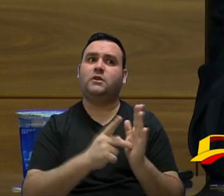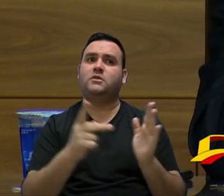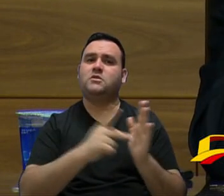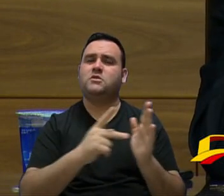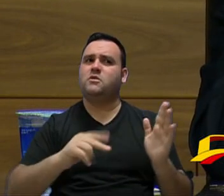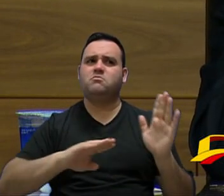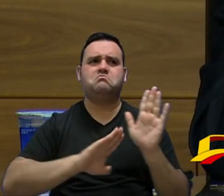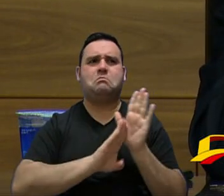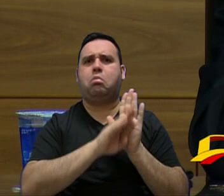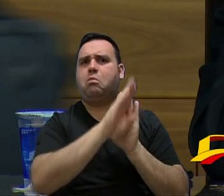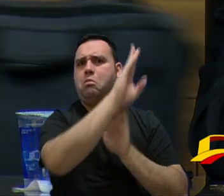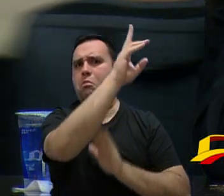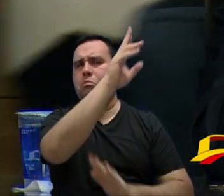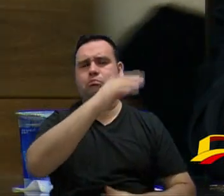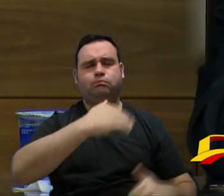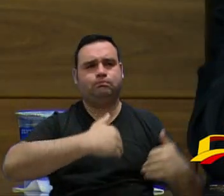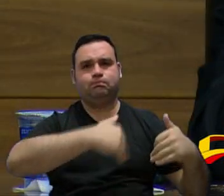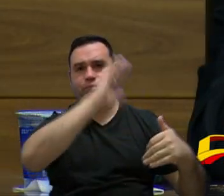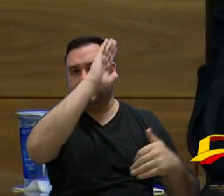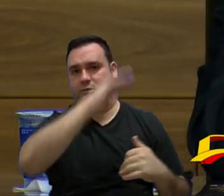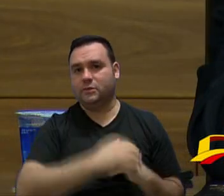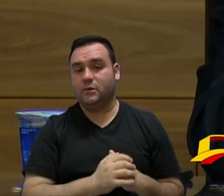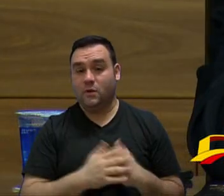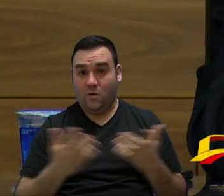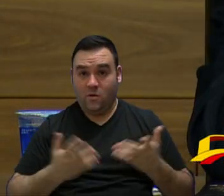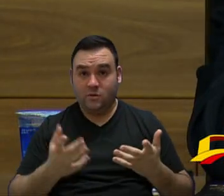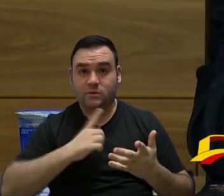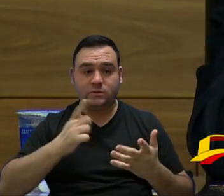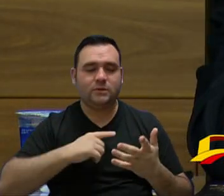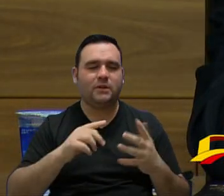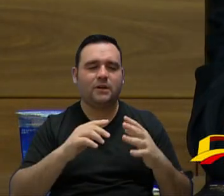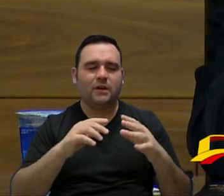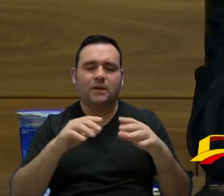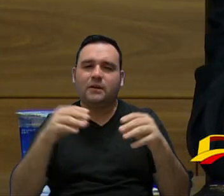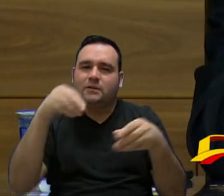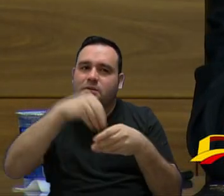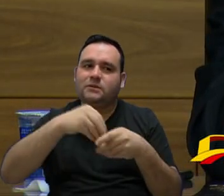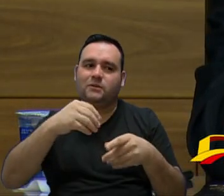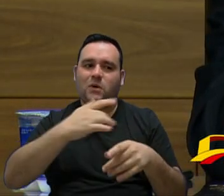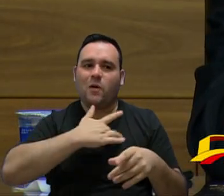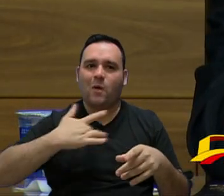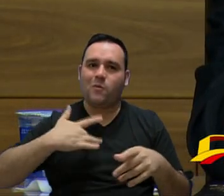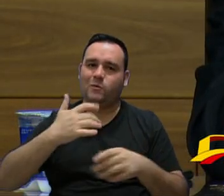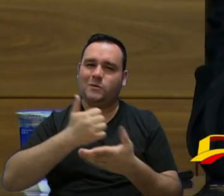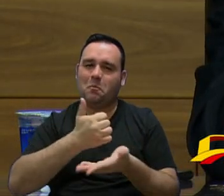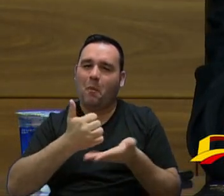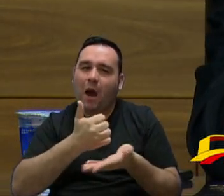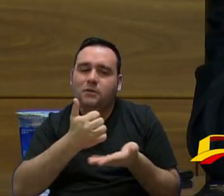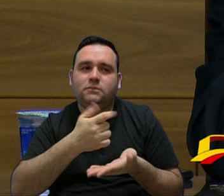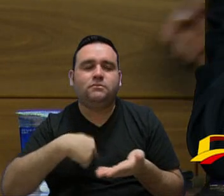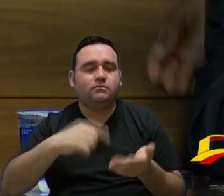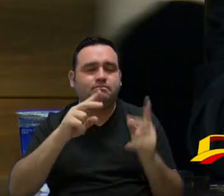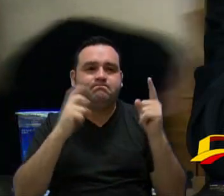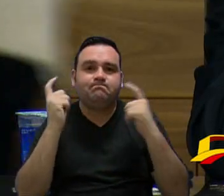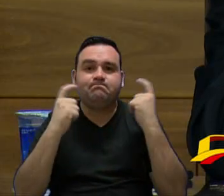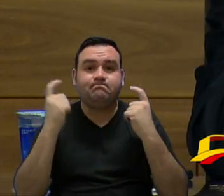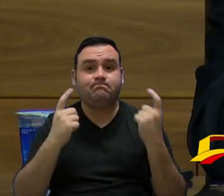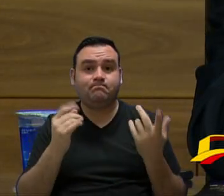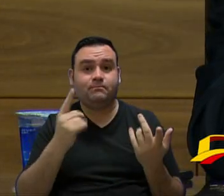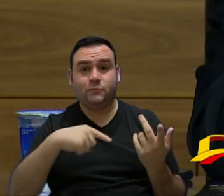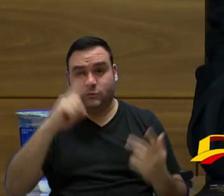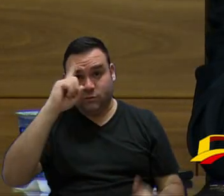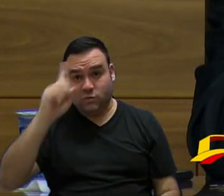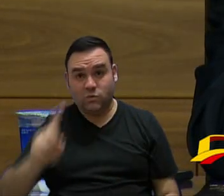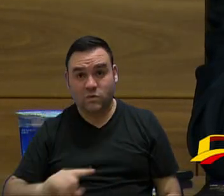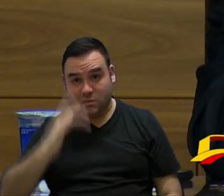disparar e muito nós temos dentro da atenção básica uma preocupação muito grande nós não